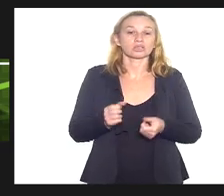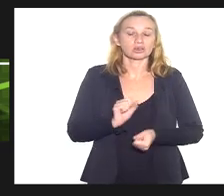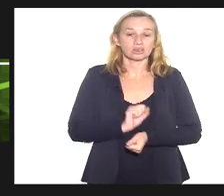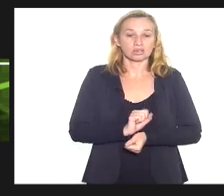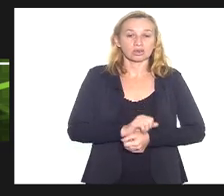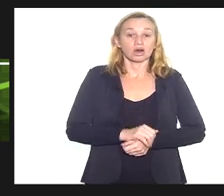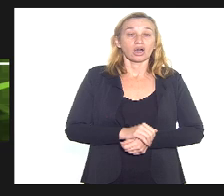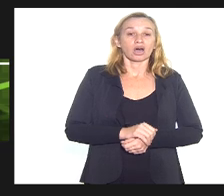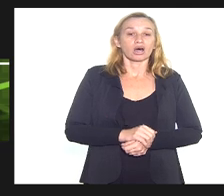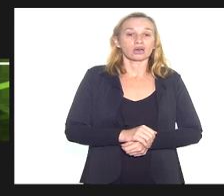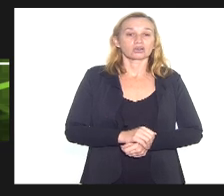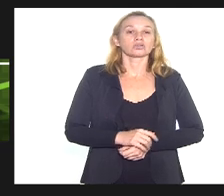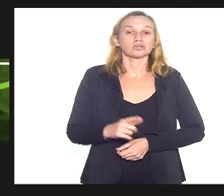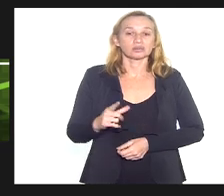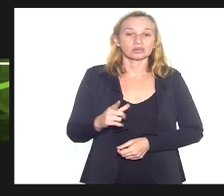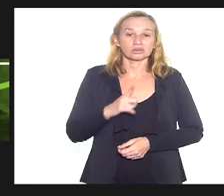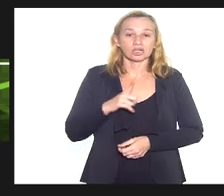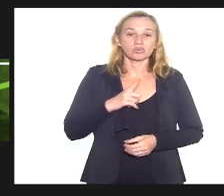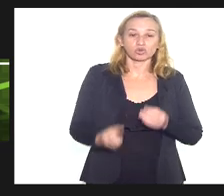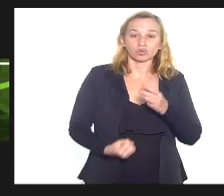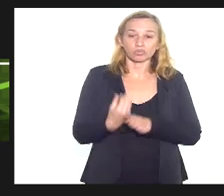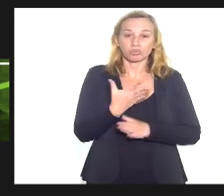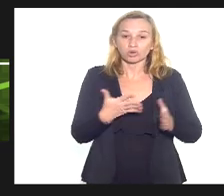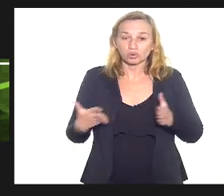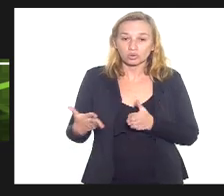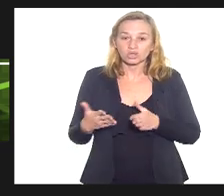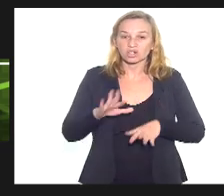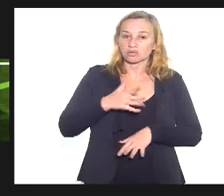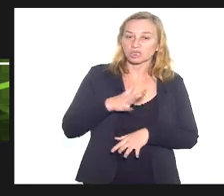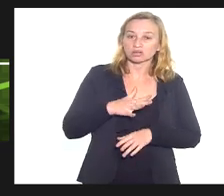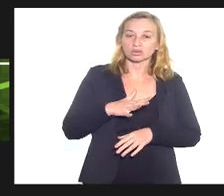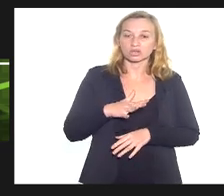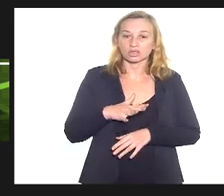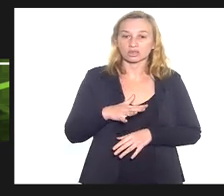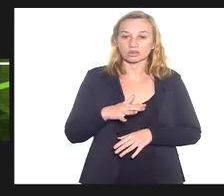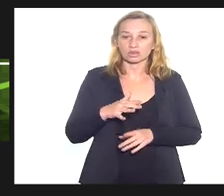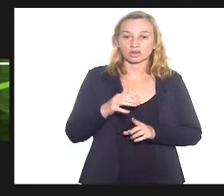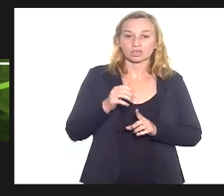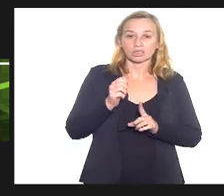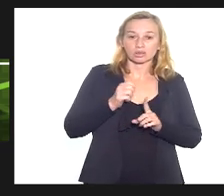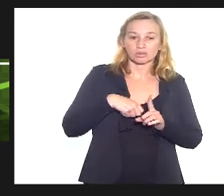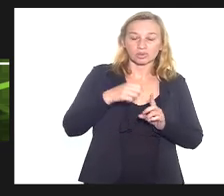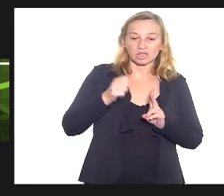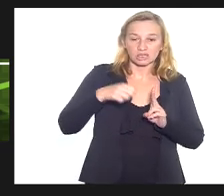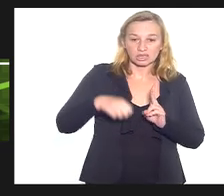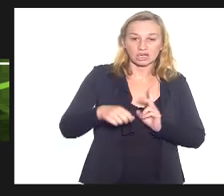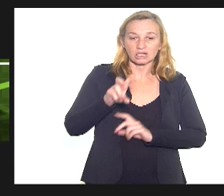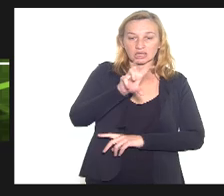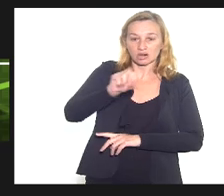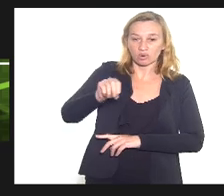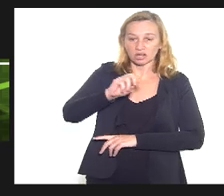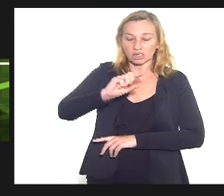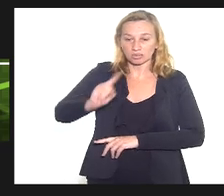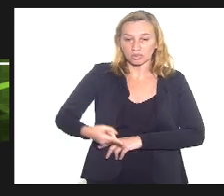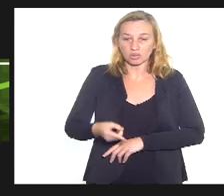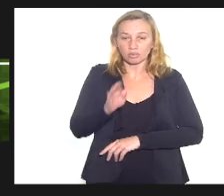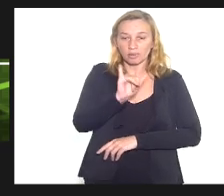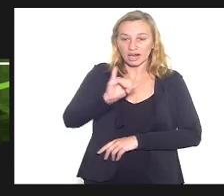Atualmente, possuímos uma produção média mensal de cerca de 50 mil barris